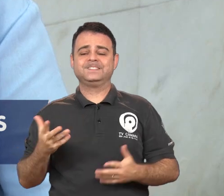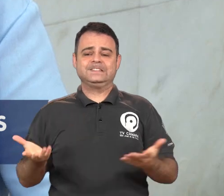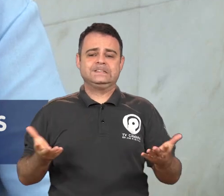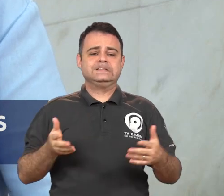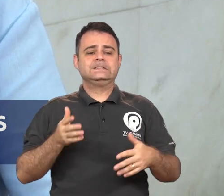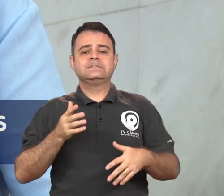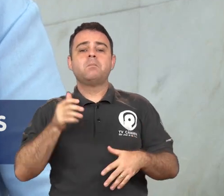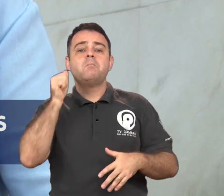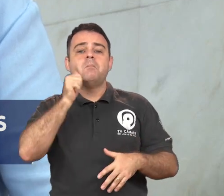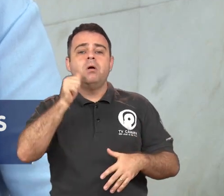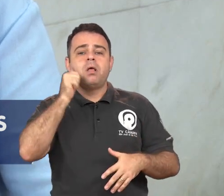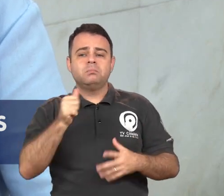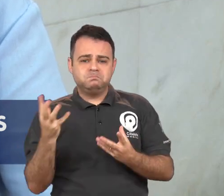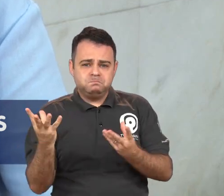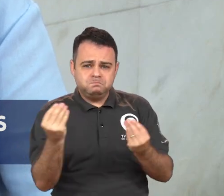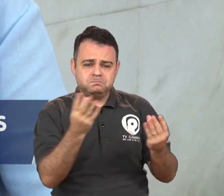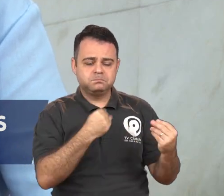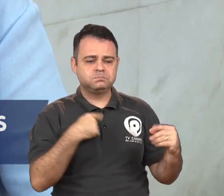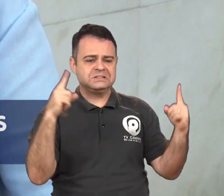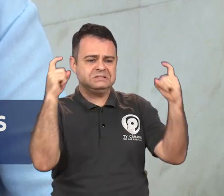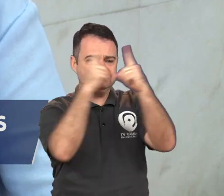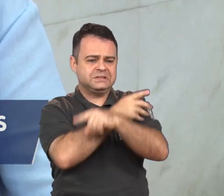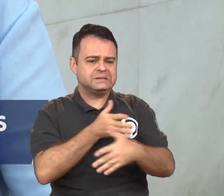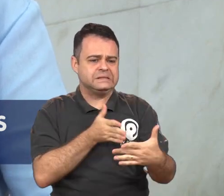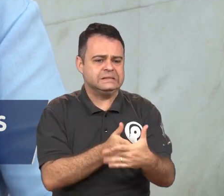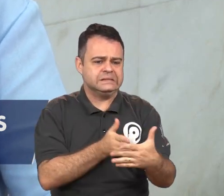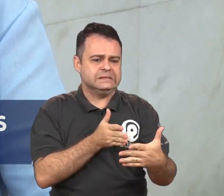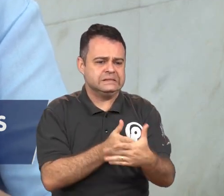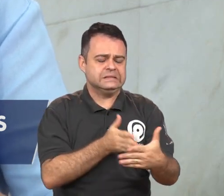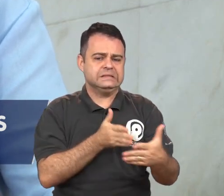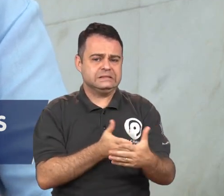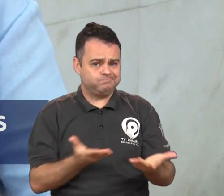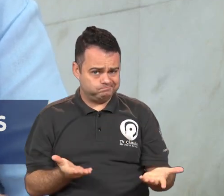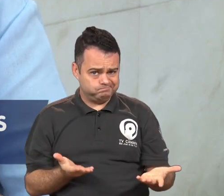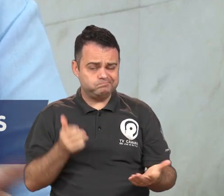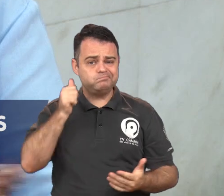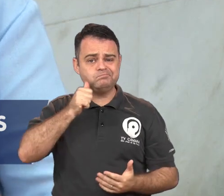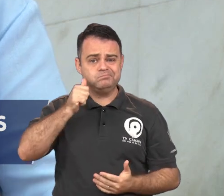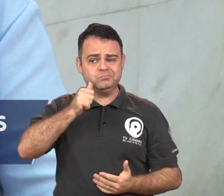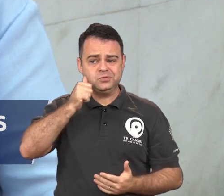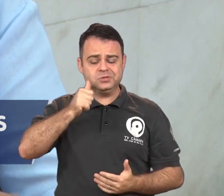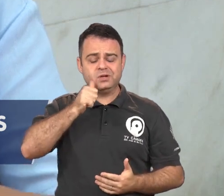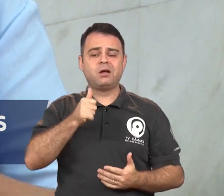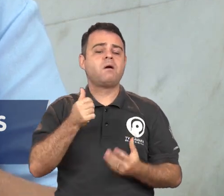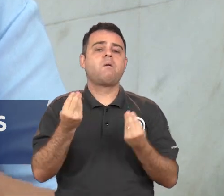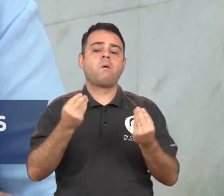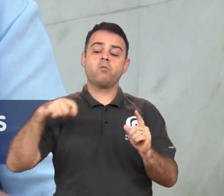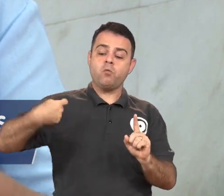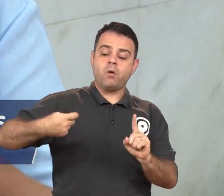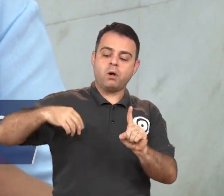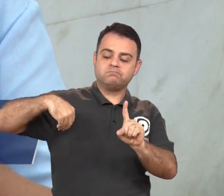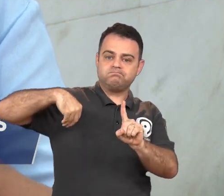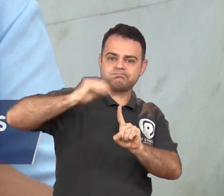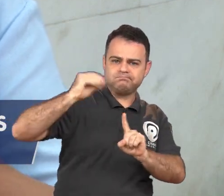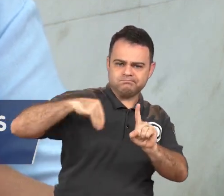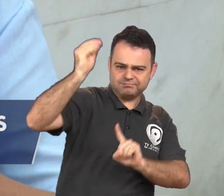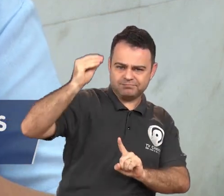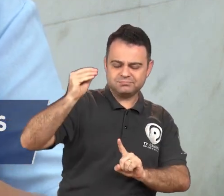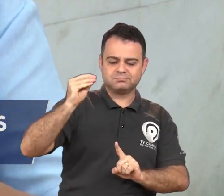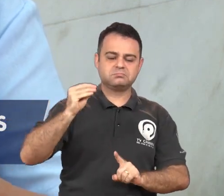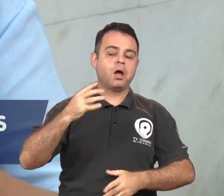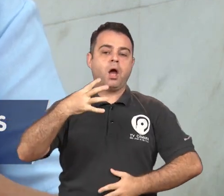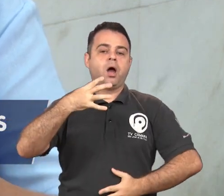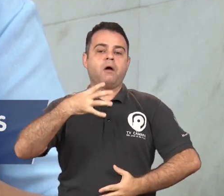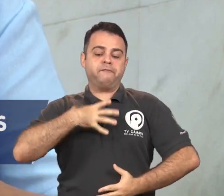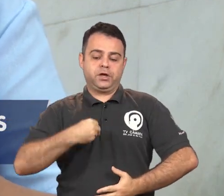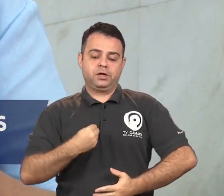a dificuldade das mulheres. E quando a gente fala mulheres em vulnerabilidade social, a gente fala de mulheres mães